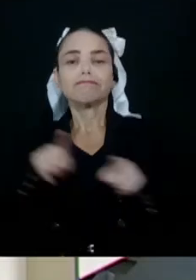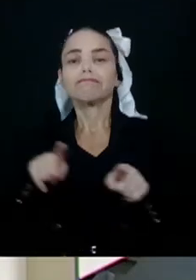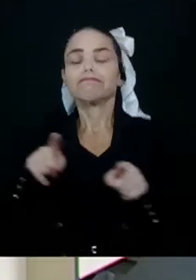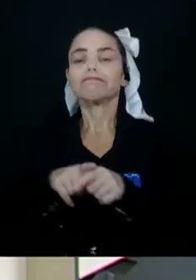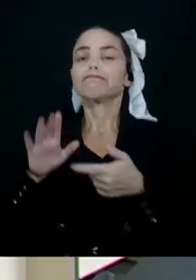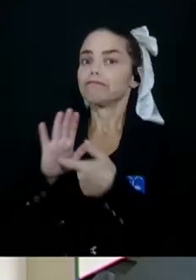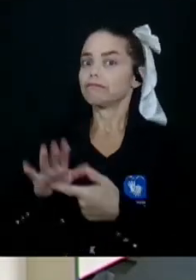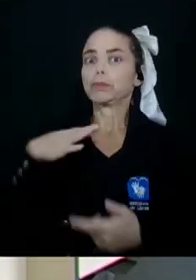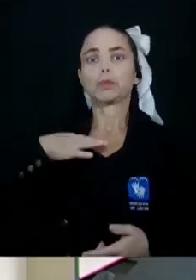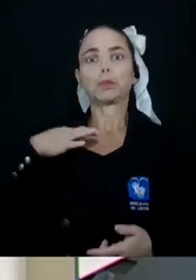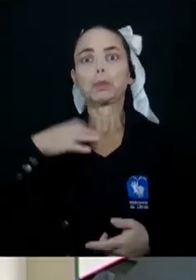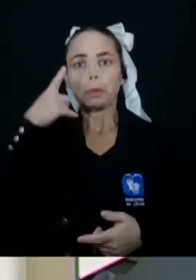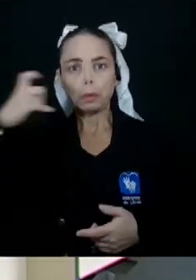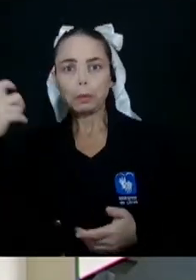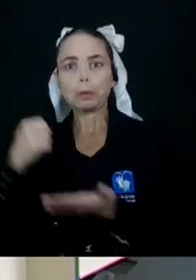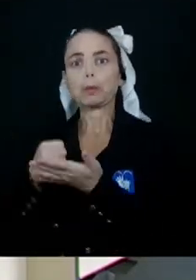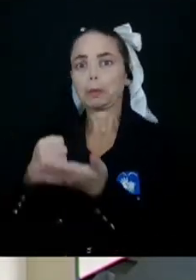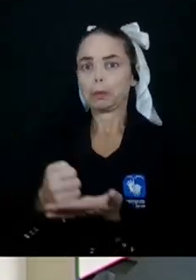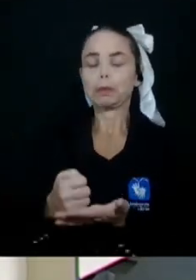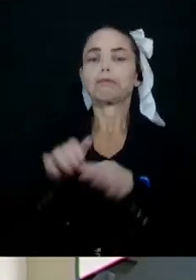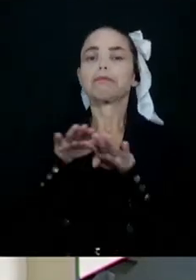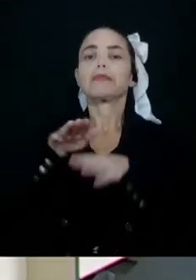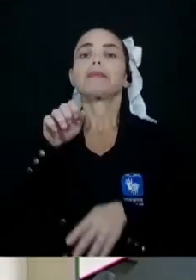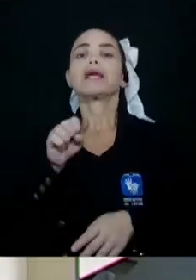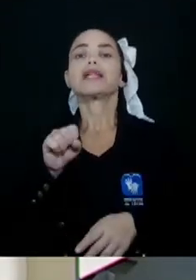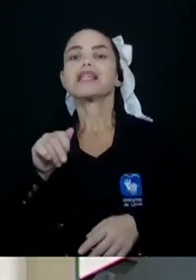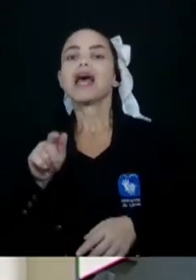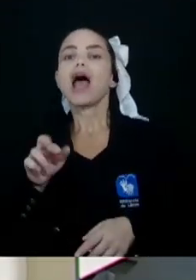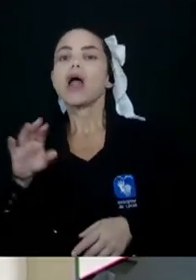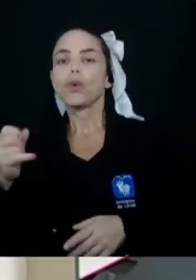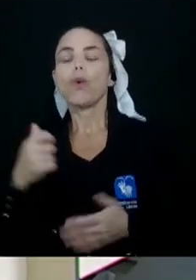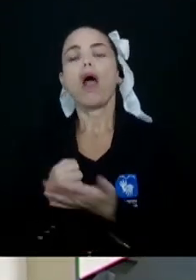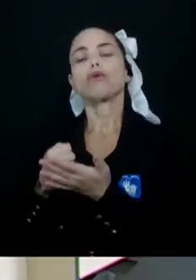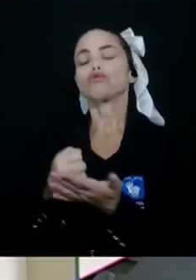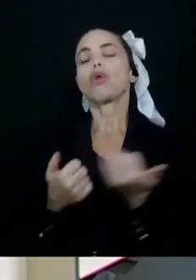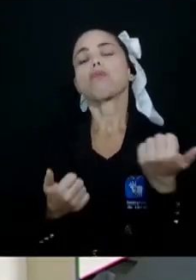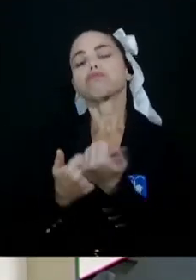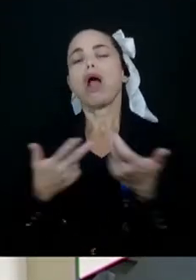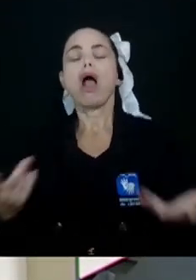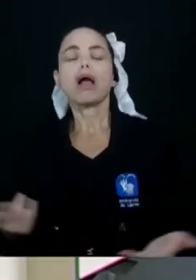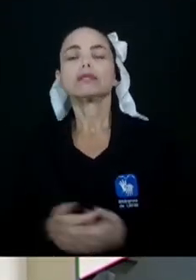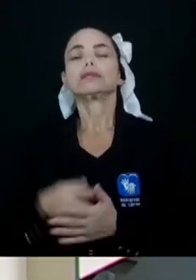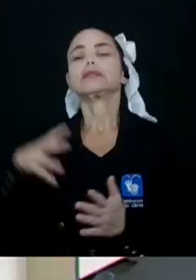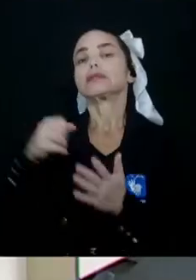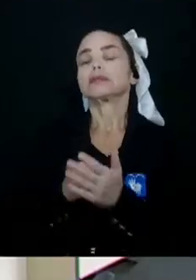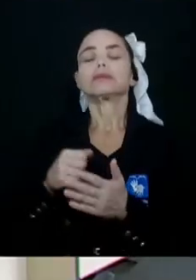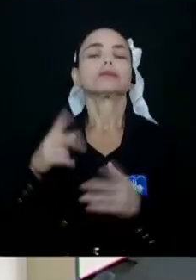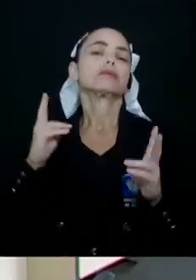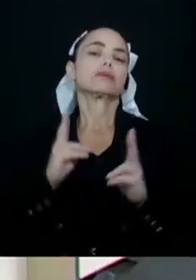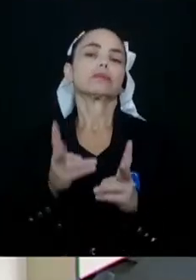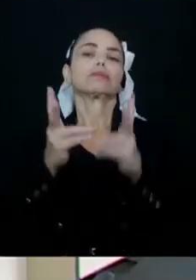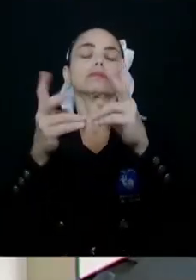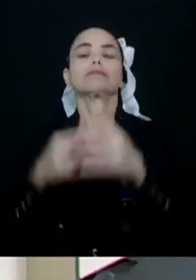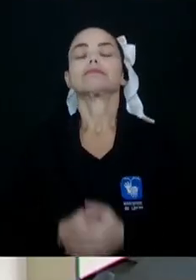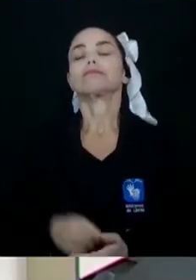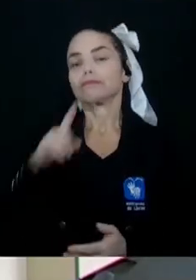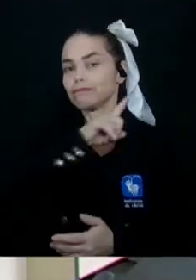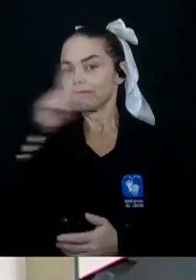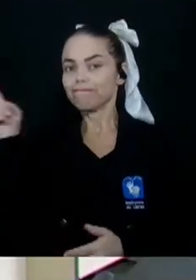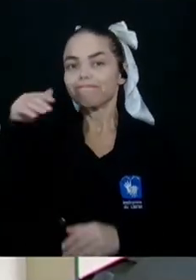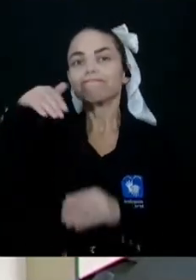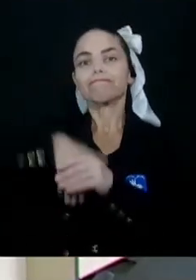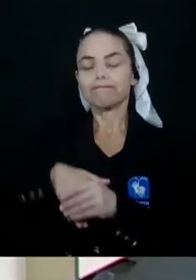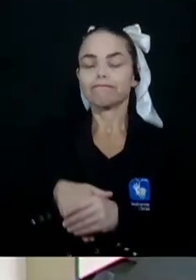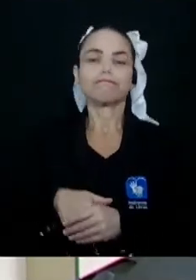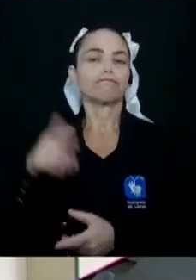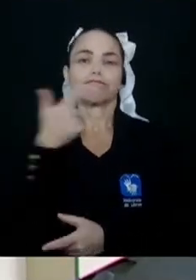interesse em ser mesário. É bem fácil, as inscrições são aceitas a todo momento, inclusive no dia da eleição, não tem